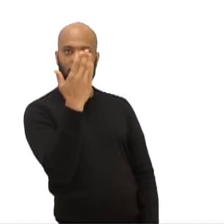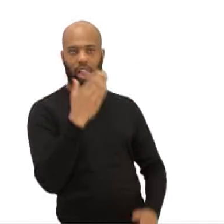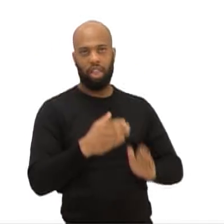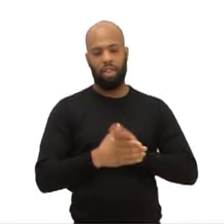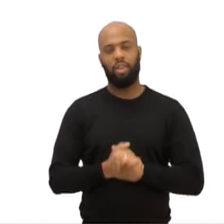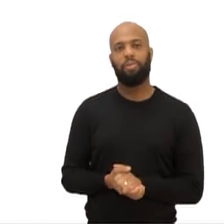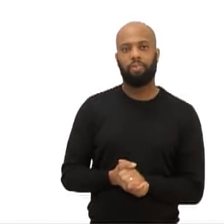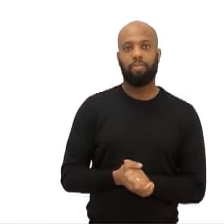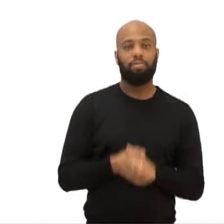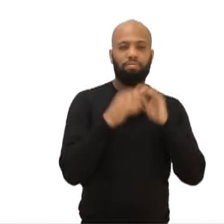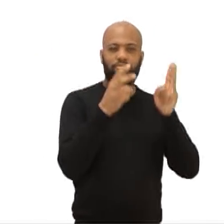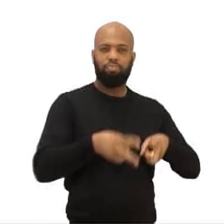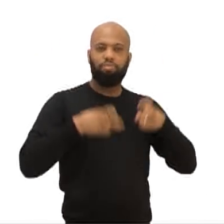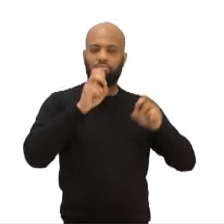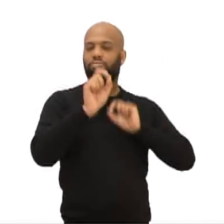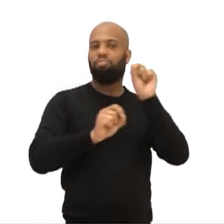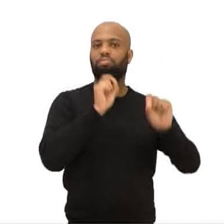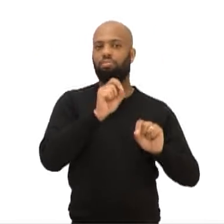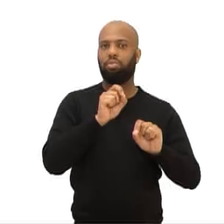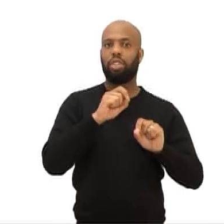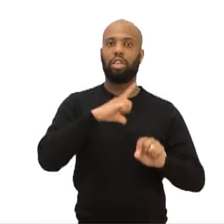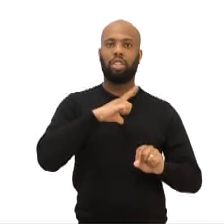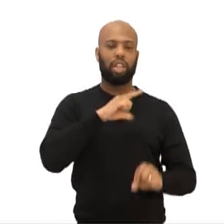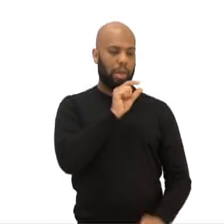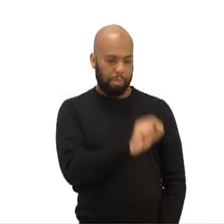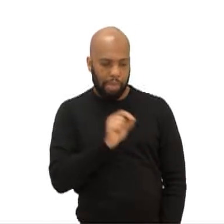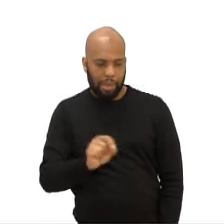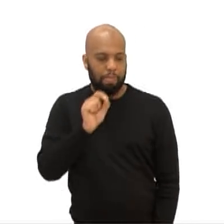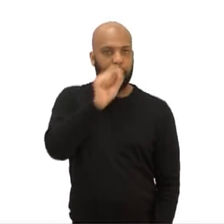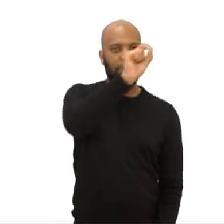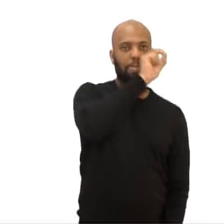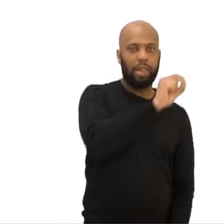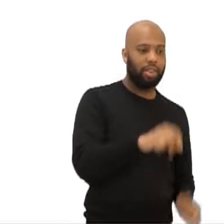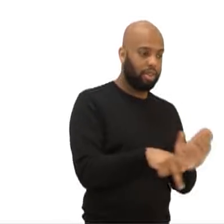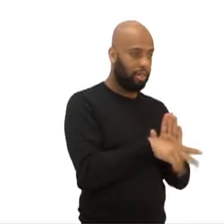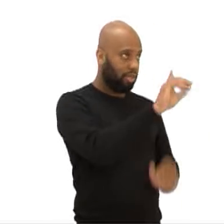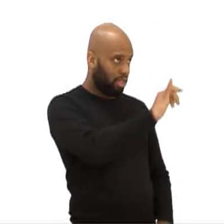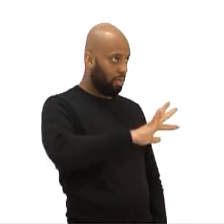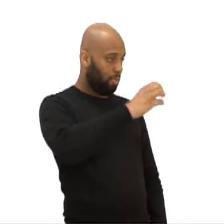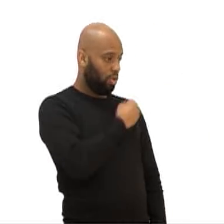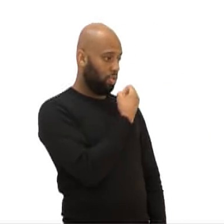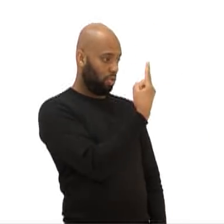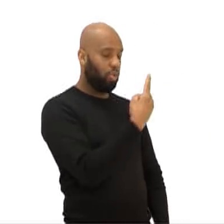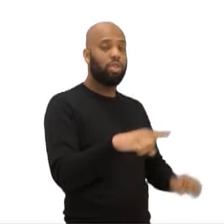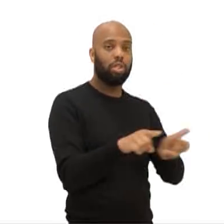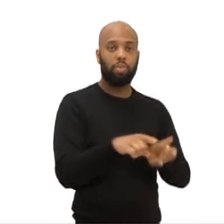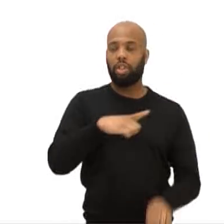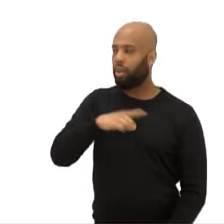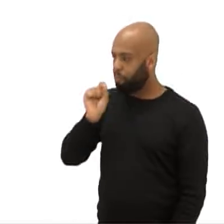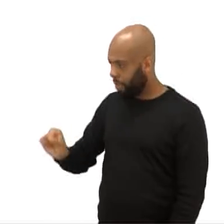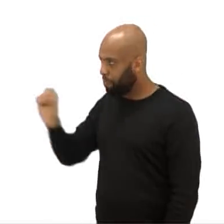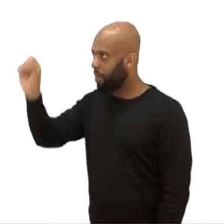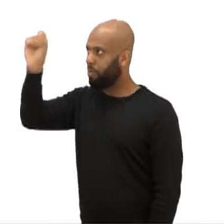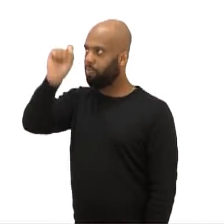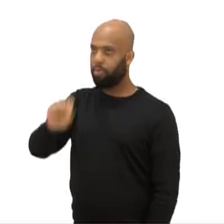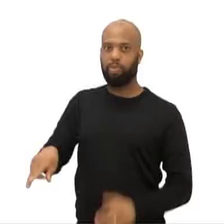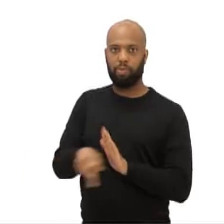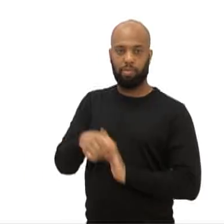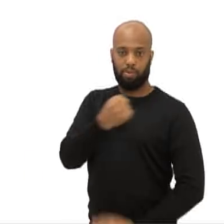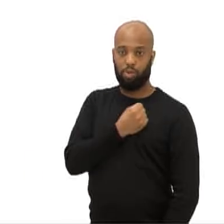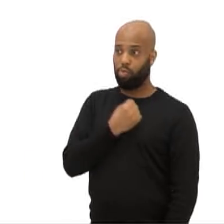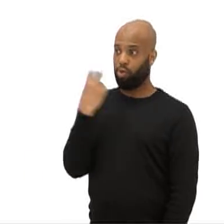reflexão. Perceba como os pontos que compõem a figura 1 e os pontos que compõem a figura